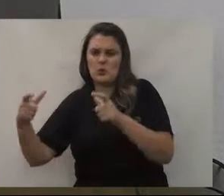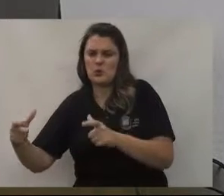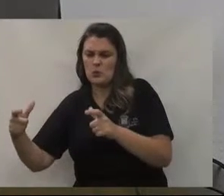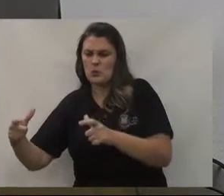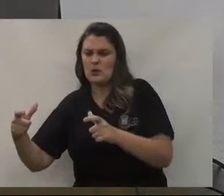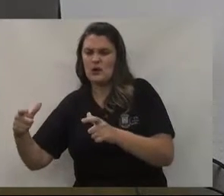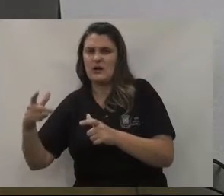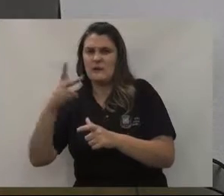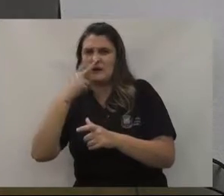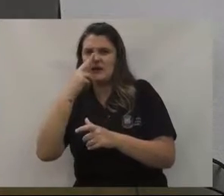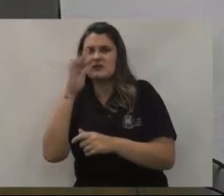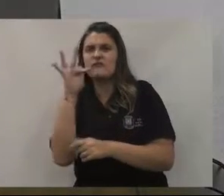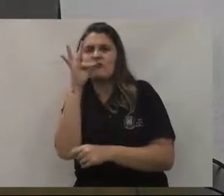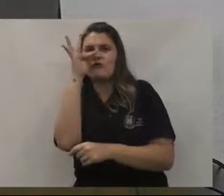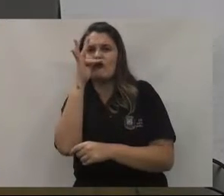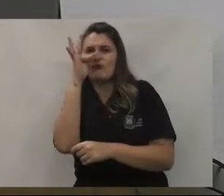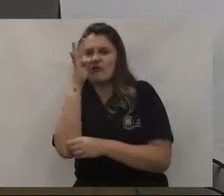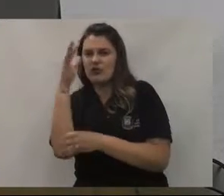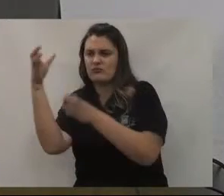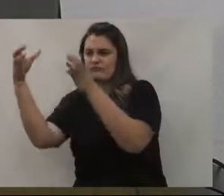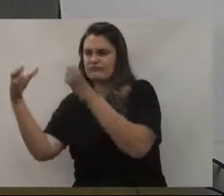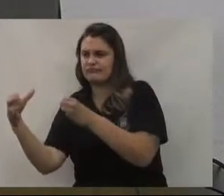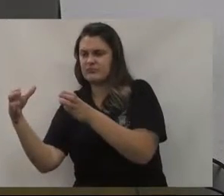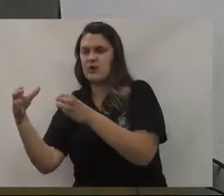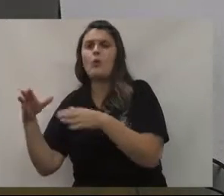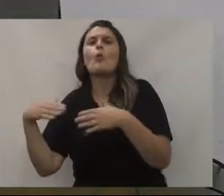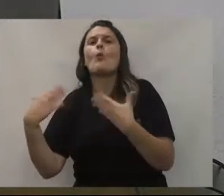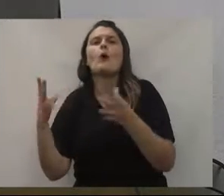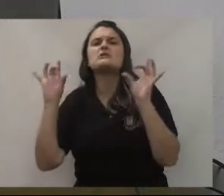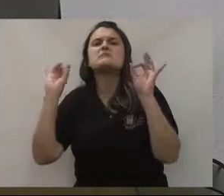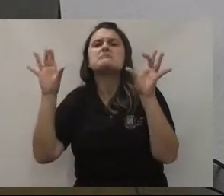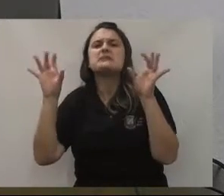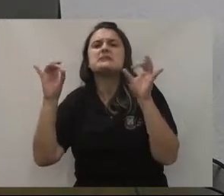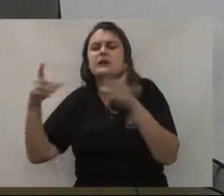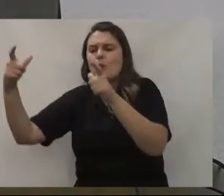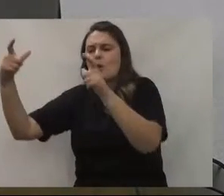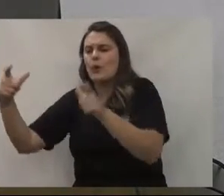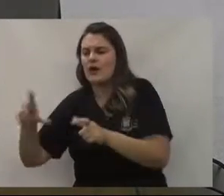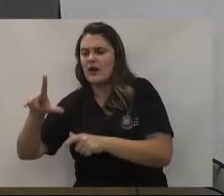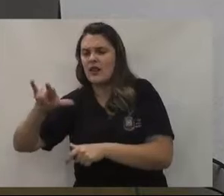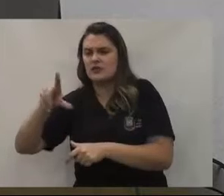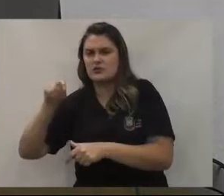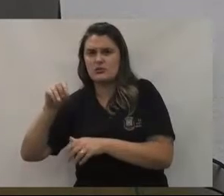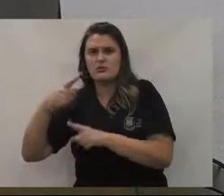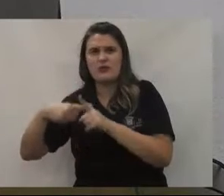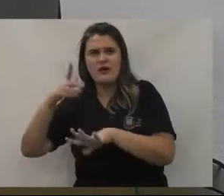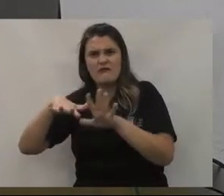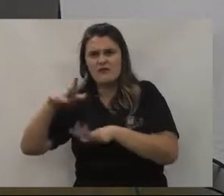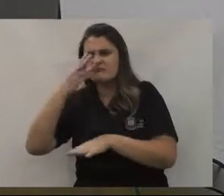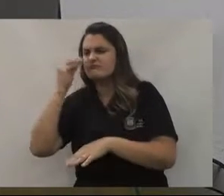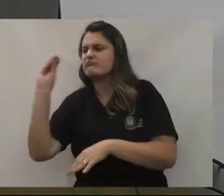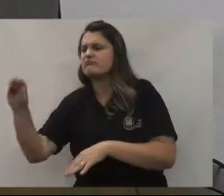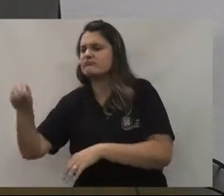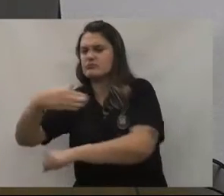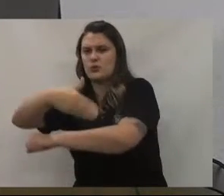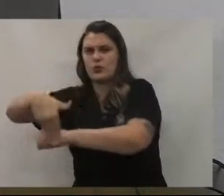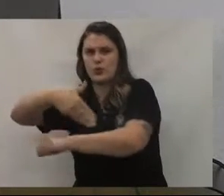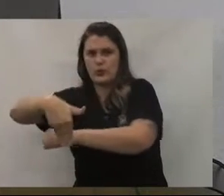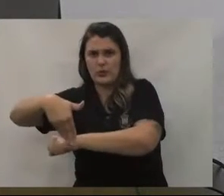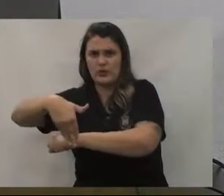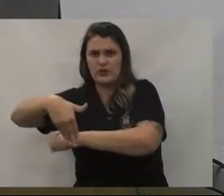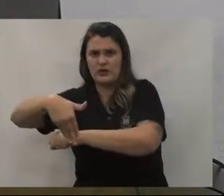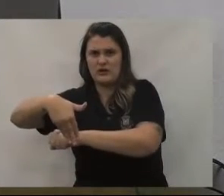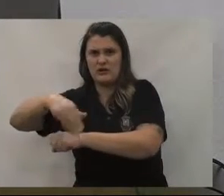elementos para colocar um vaso de flor aí. As lixeiras ideais, pessoal, porque o lixo que é colocado na rua, ele é colocado